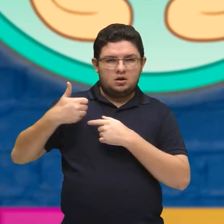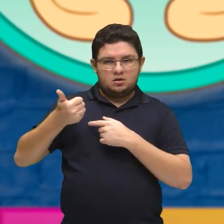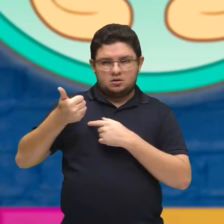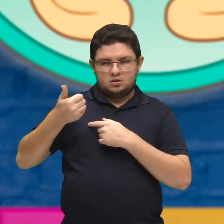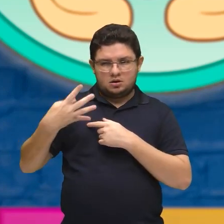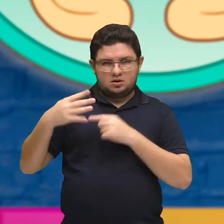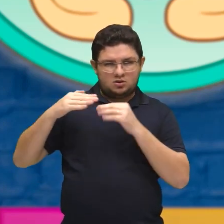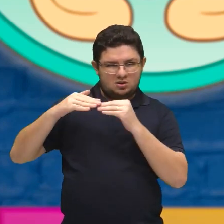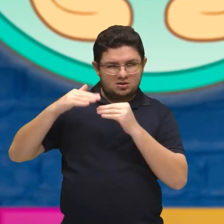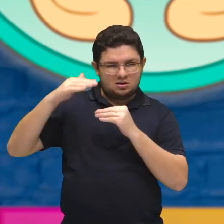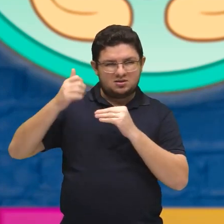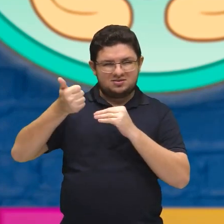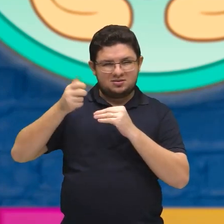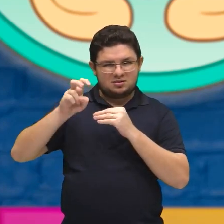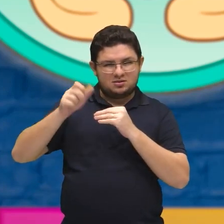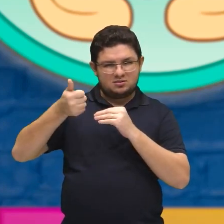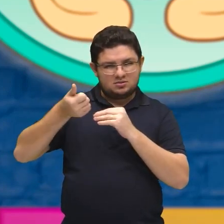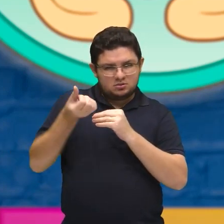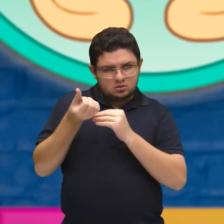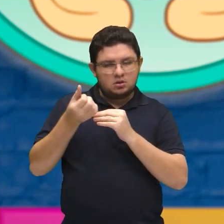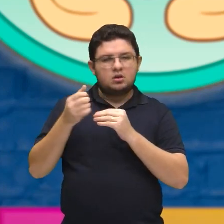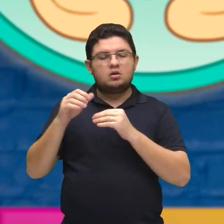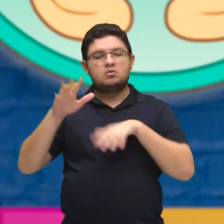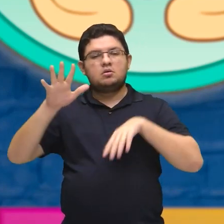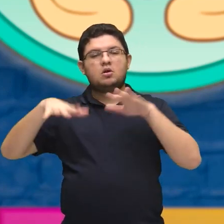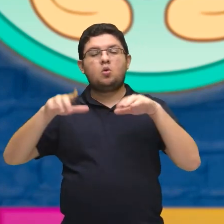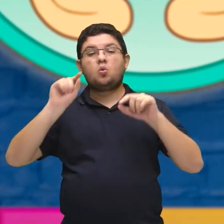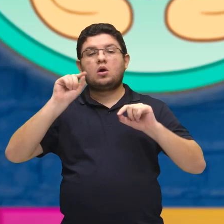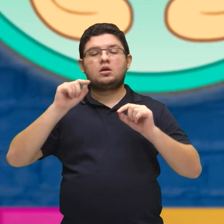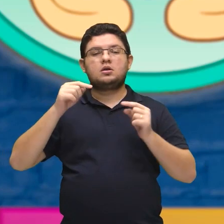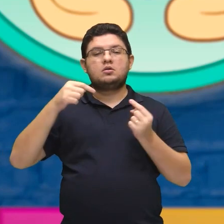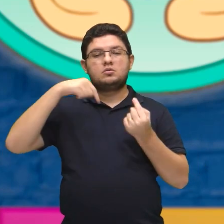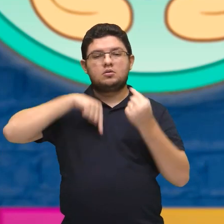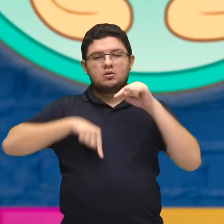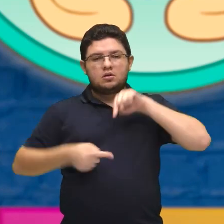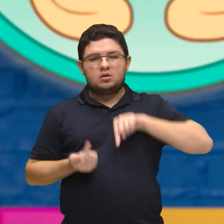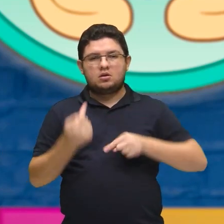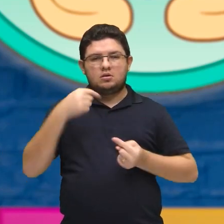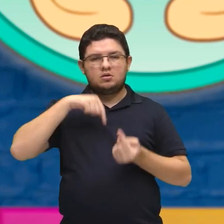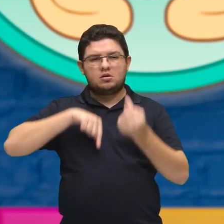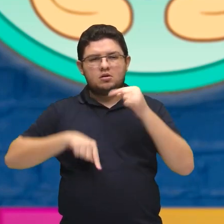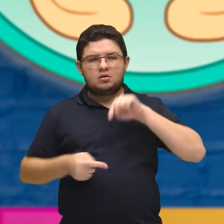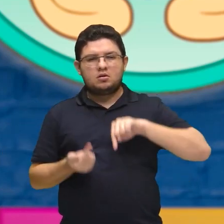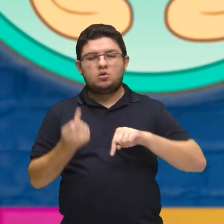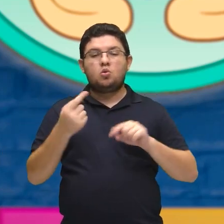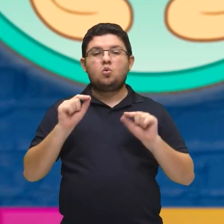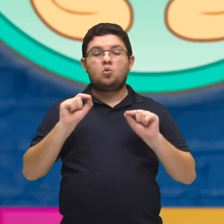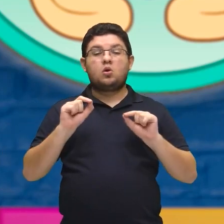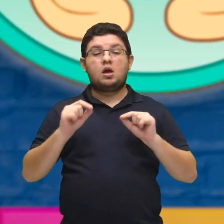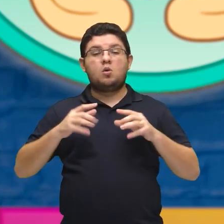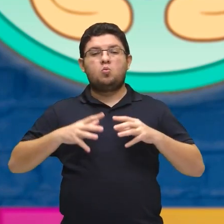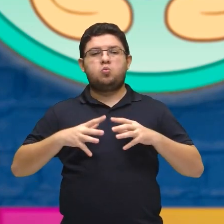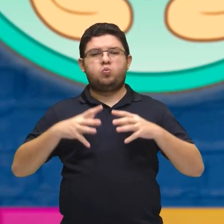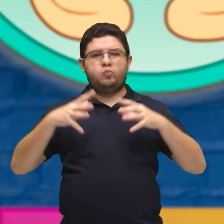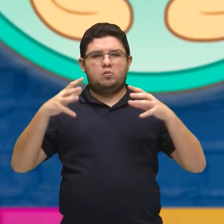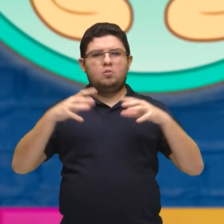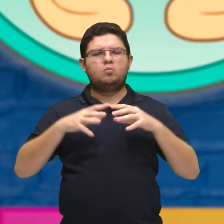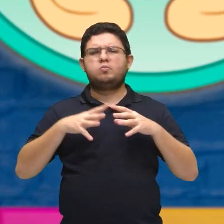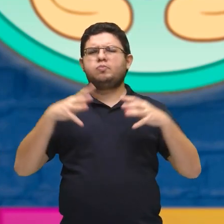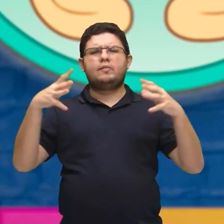gente começa a ter os hormônios também como estímulo ao crescimento. E esse crescimento, ele